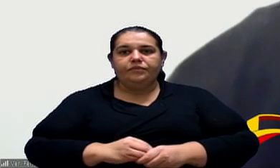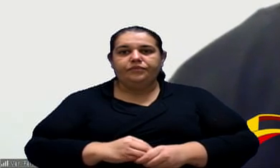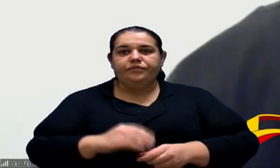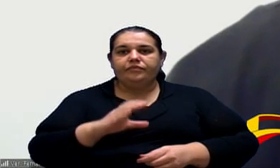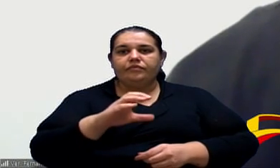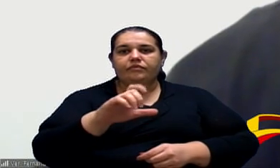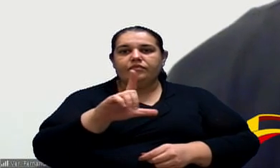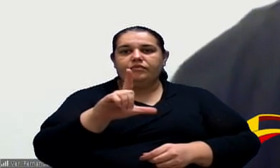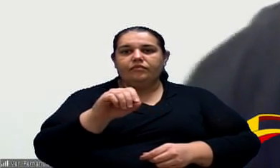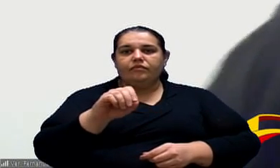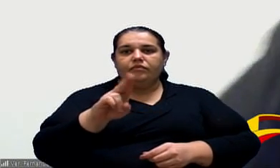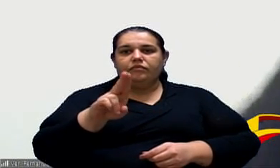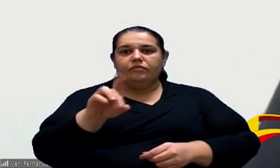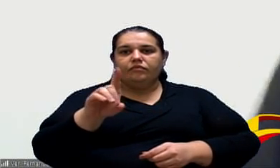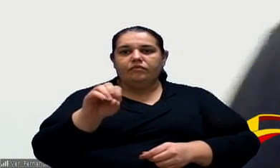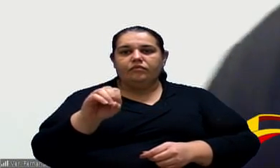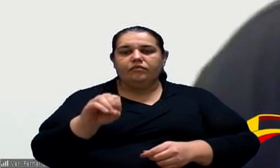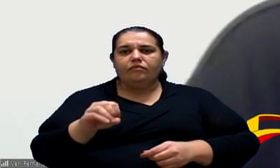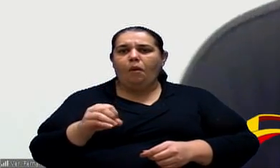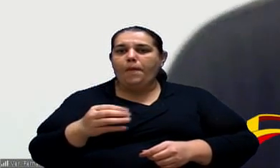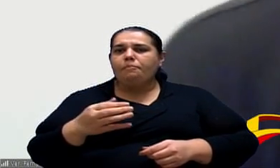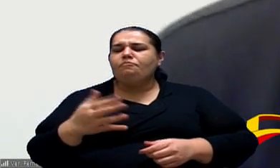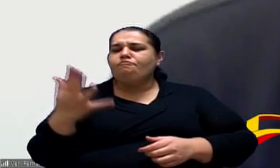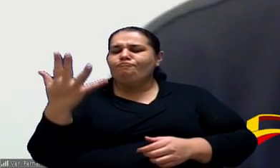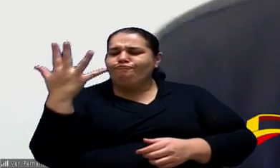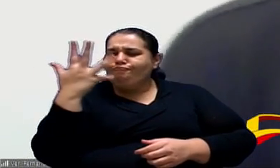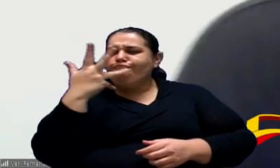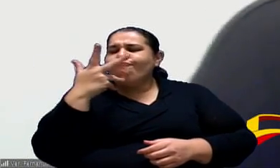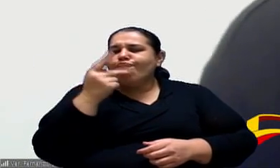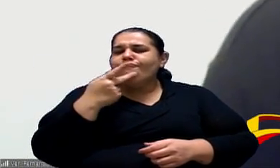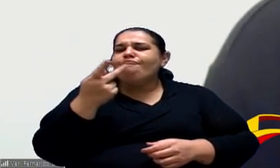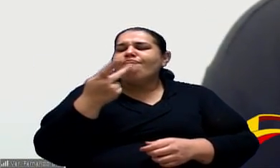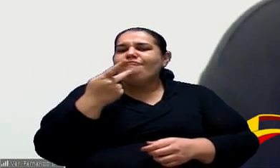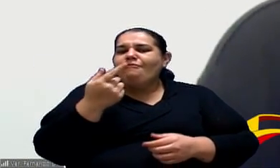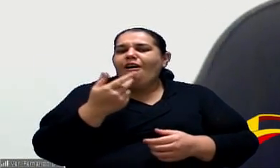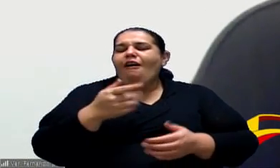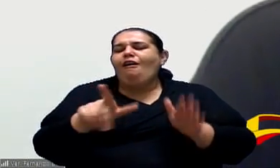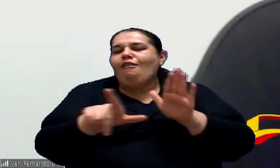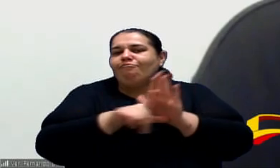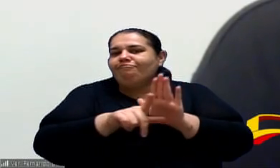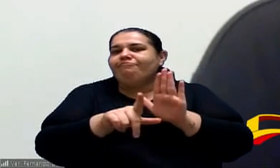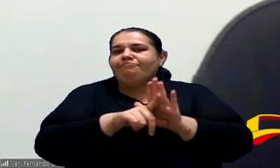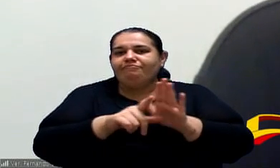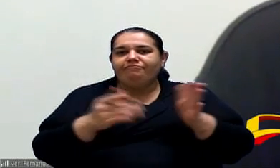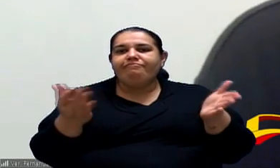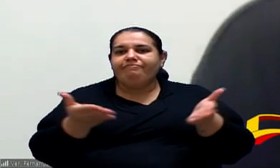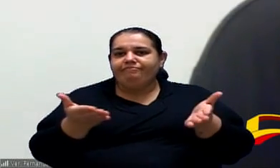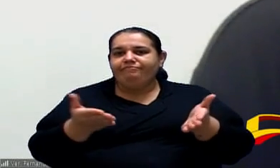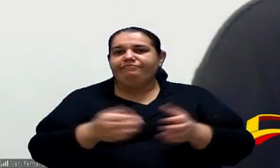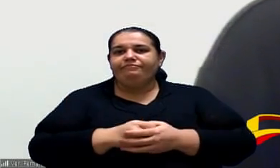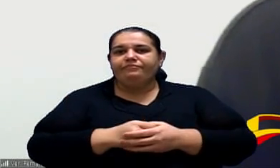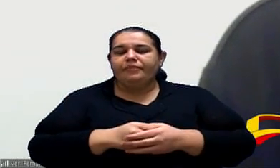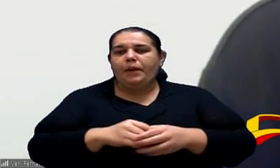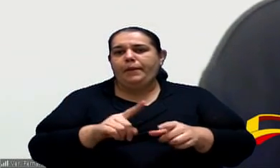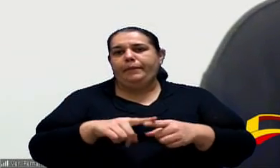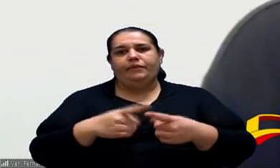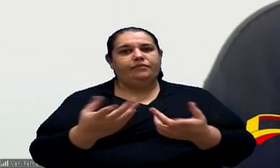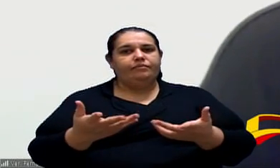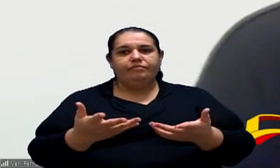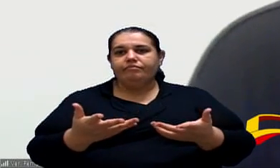Cláudio, é bonito de ver o pessoal falar sobre essa lei, né? Mas é utopia,